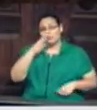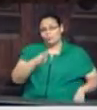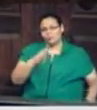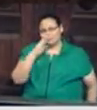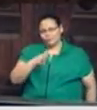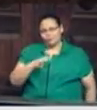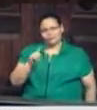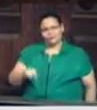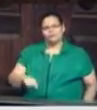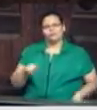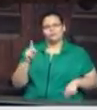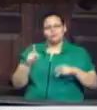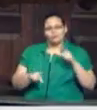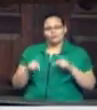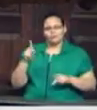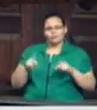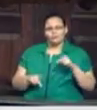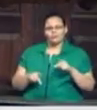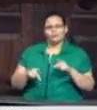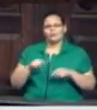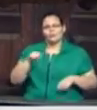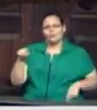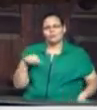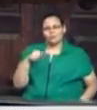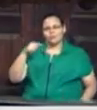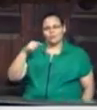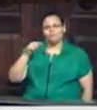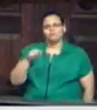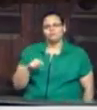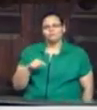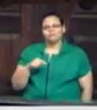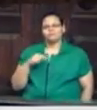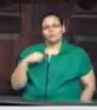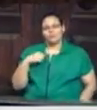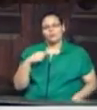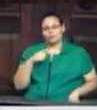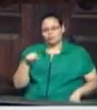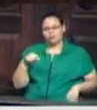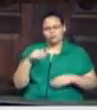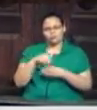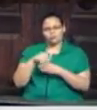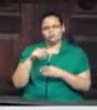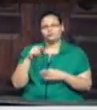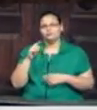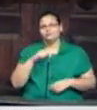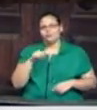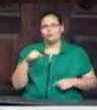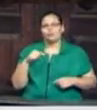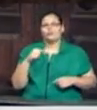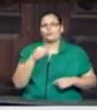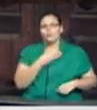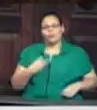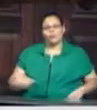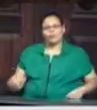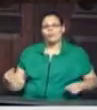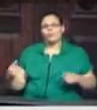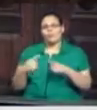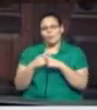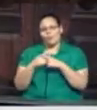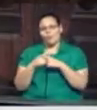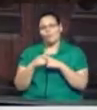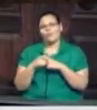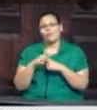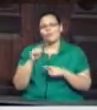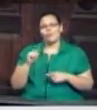O nosso posicionamento é contrário tanto a essa proposta de limitação do crescimento dos